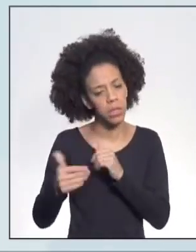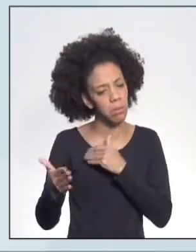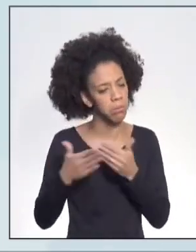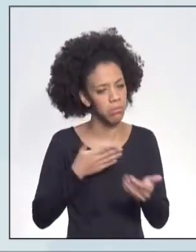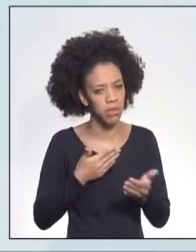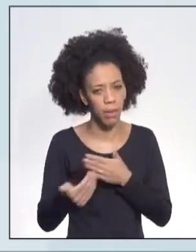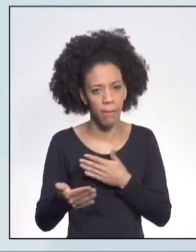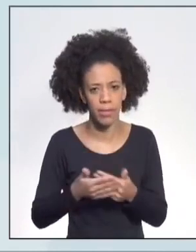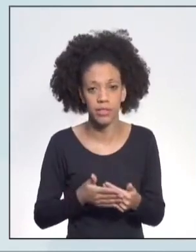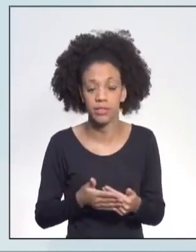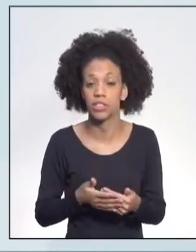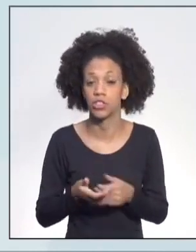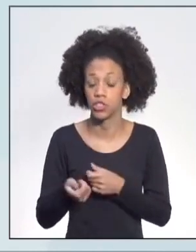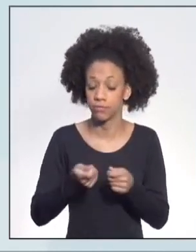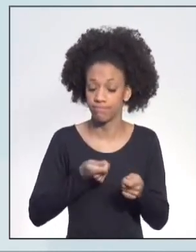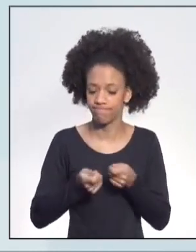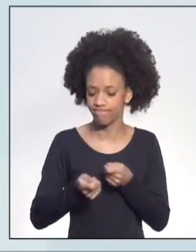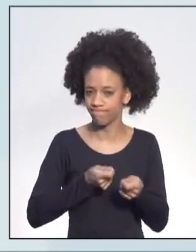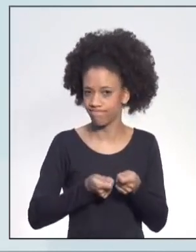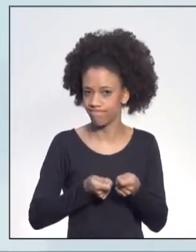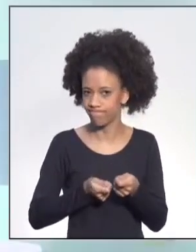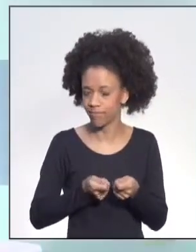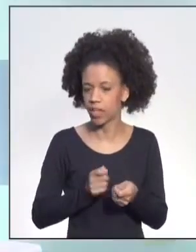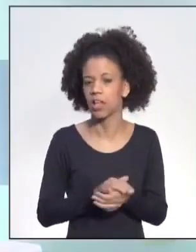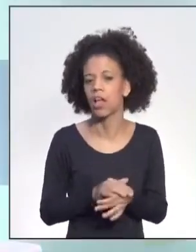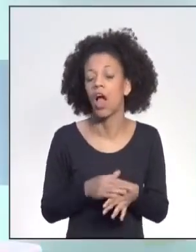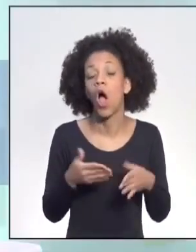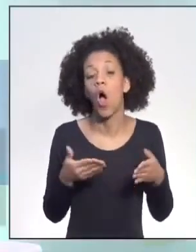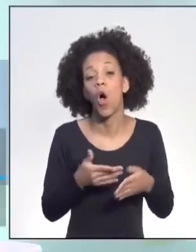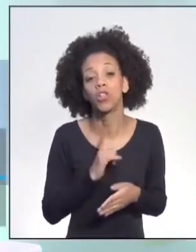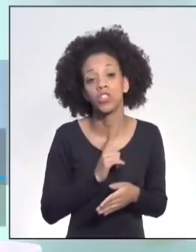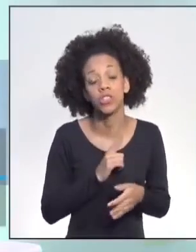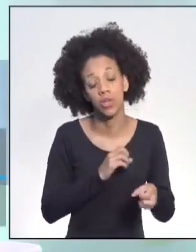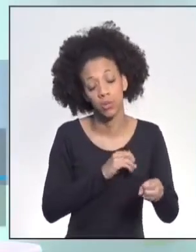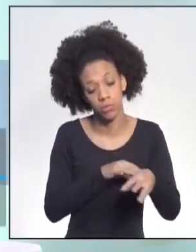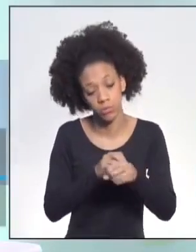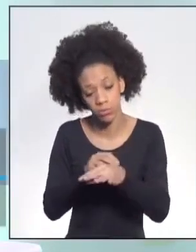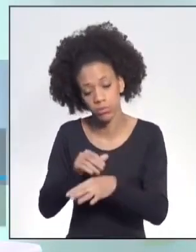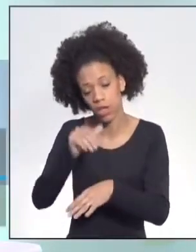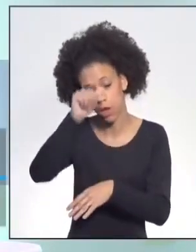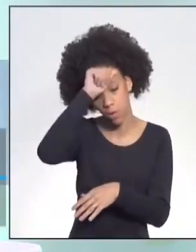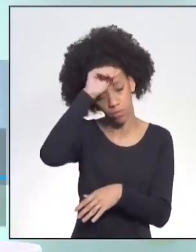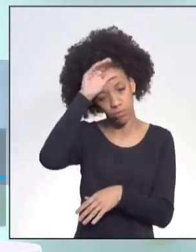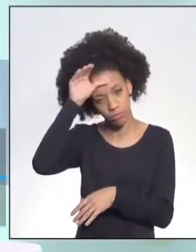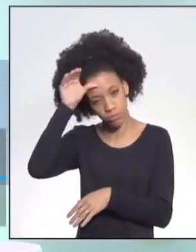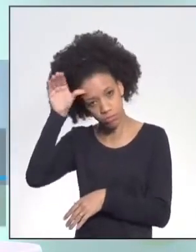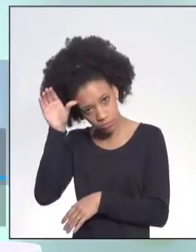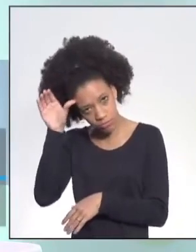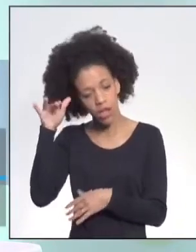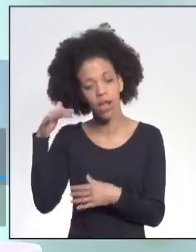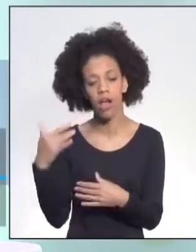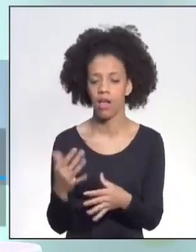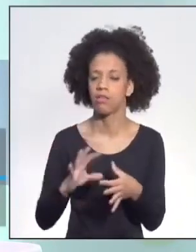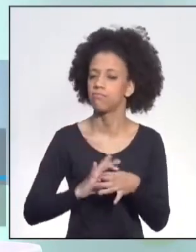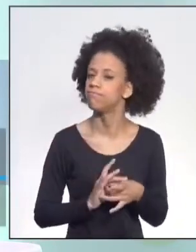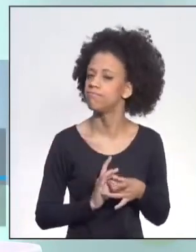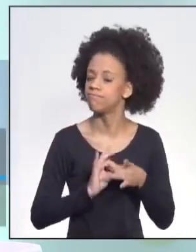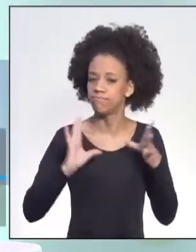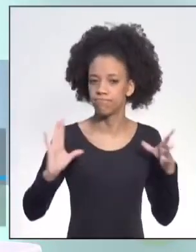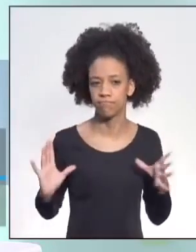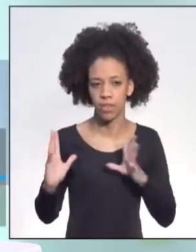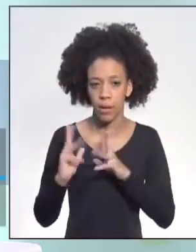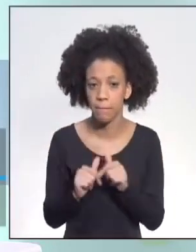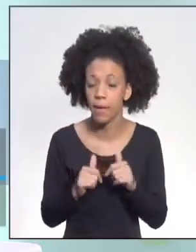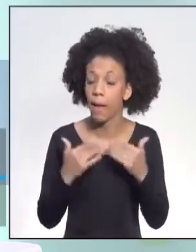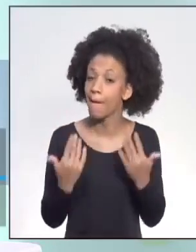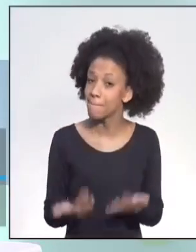social. Hoje, nós temos a educação, a alfabetização ela é disponível para todos. Mas isso não